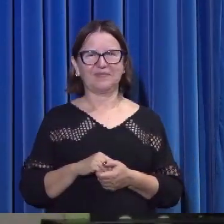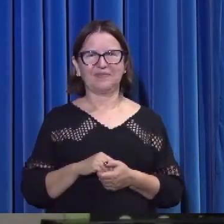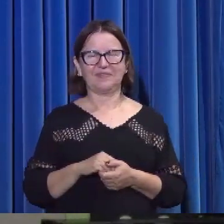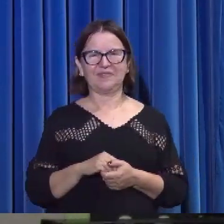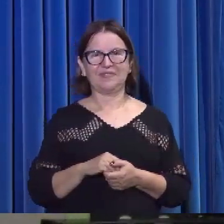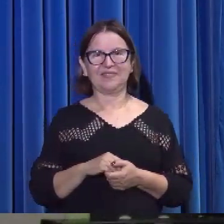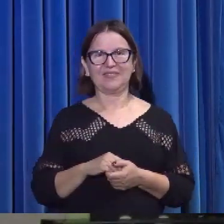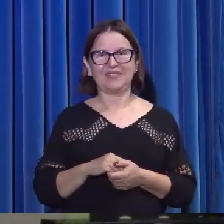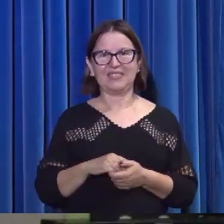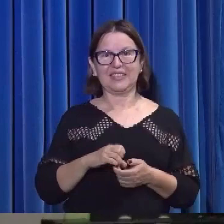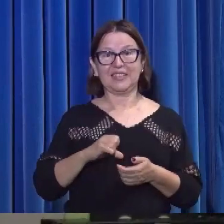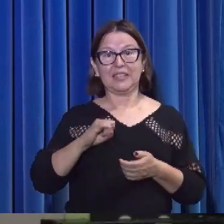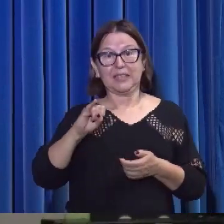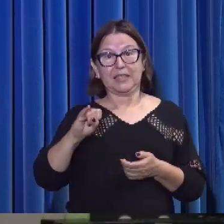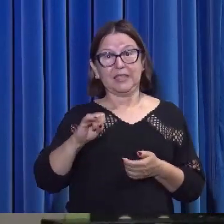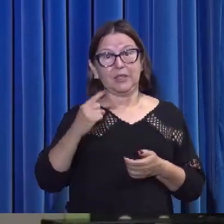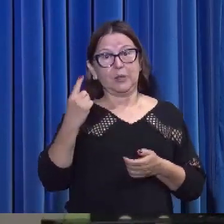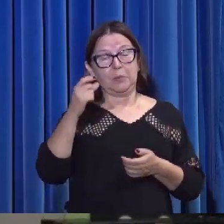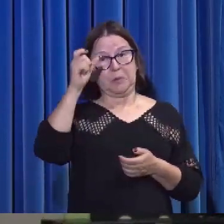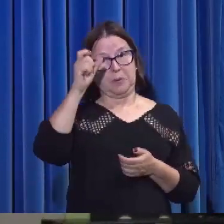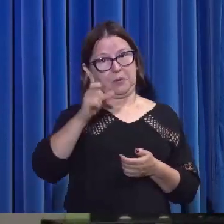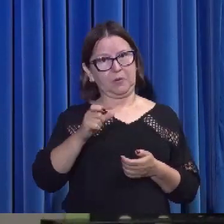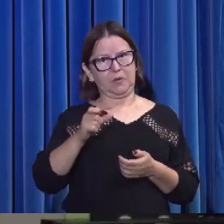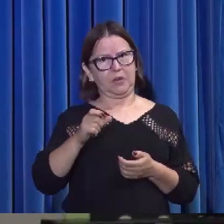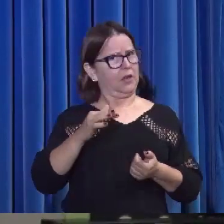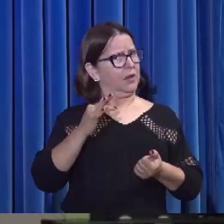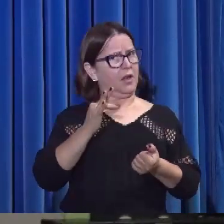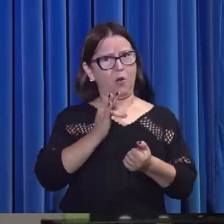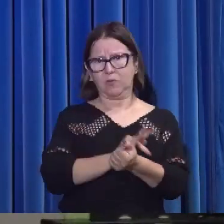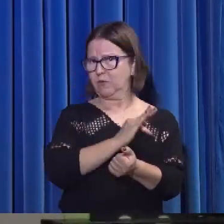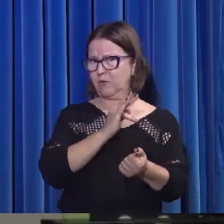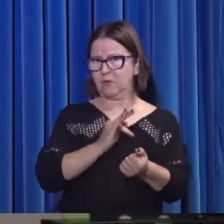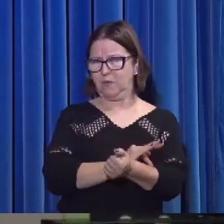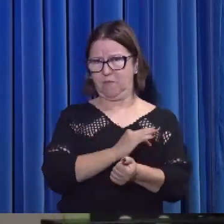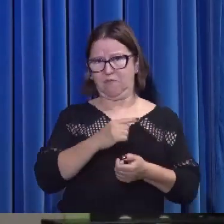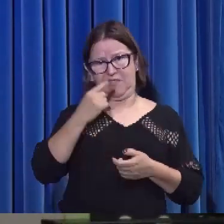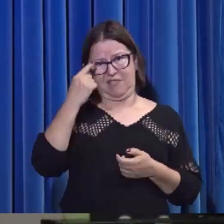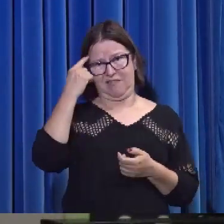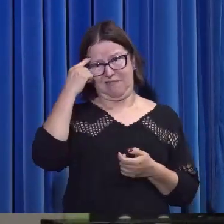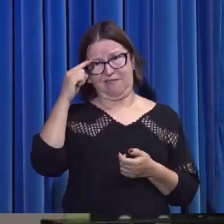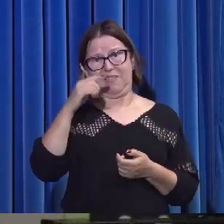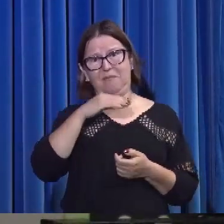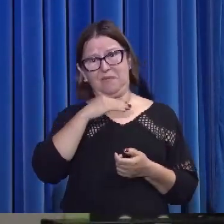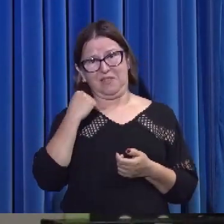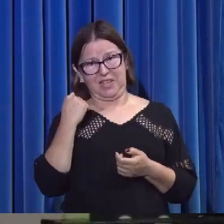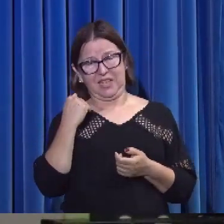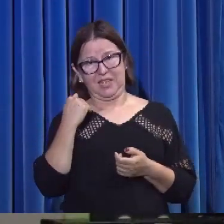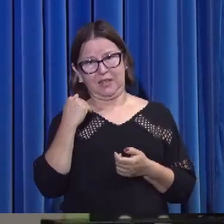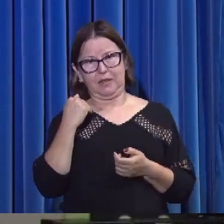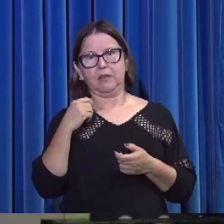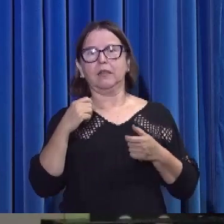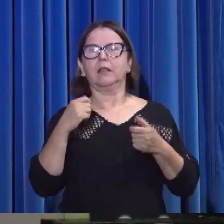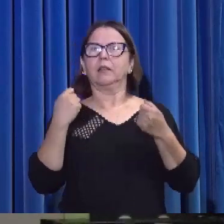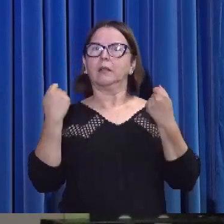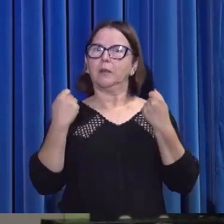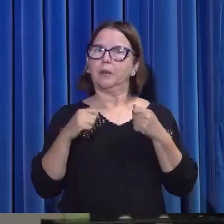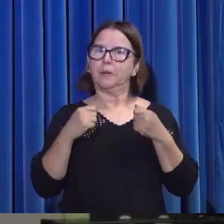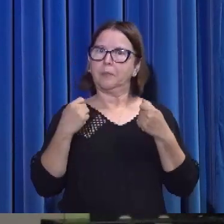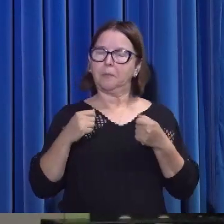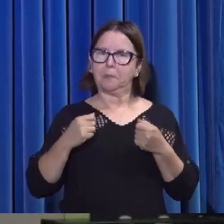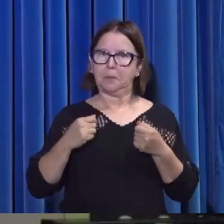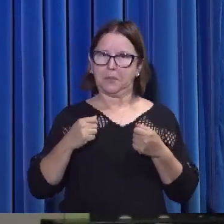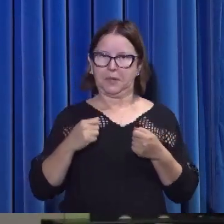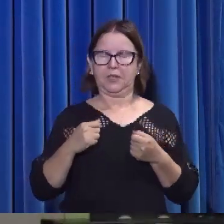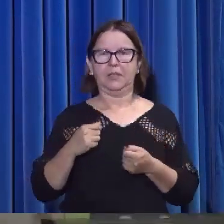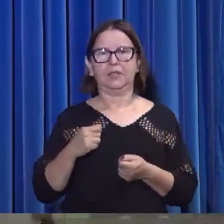Se alguma pessoa não suporta a ideia da morte, essa pessoa precisa reavaliar sua experiência com